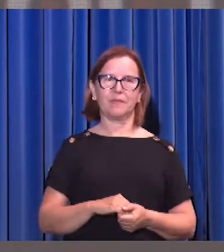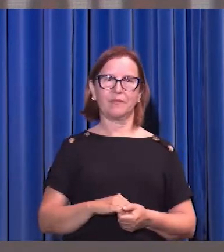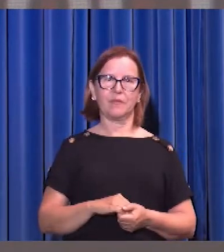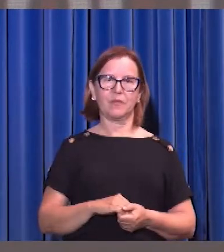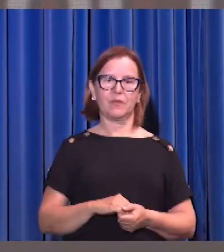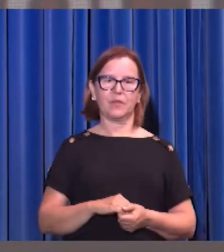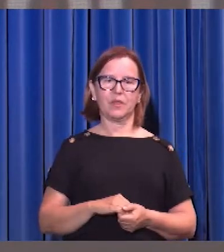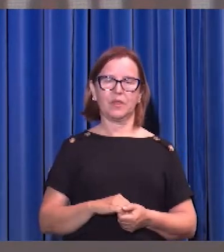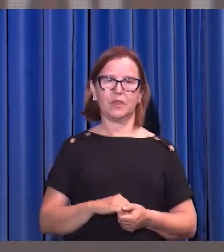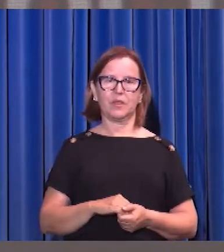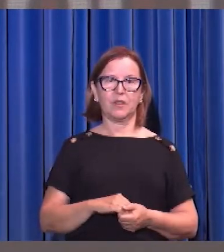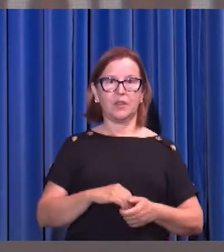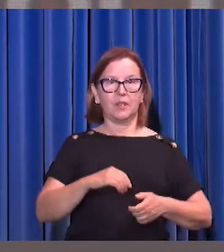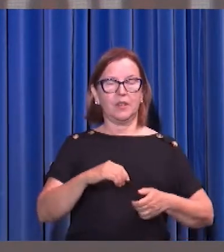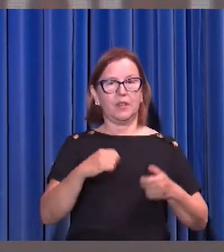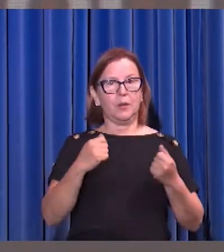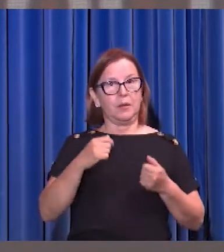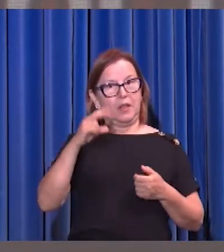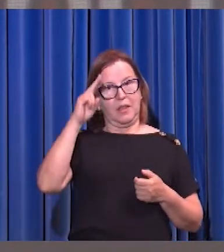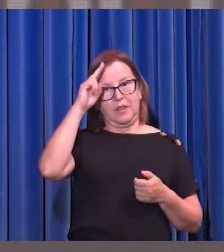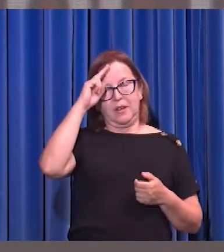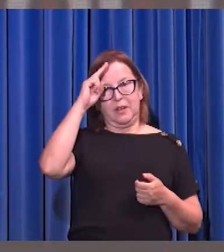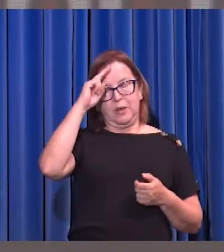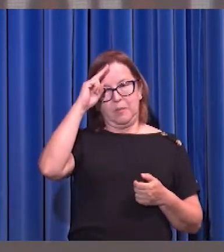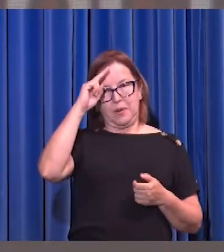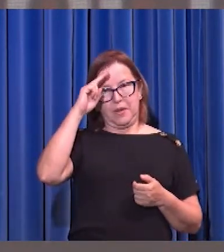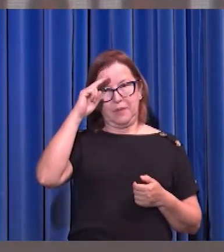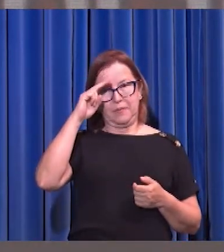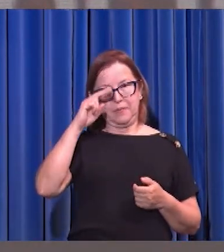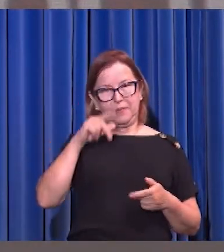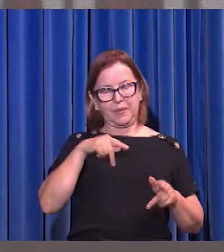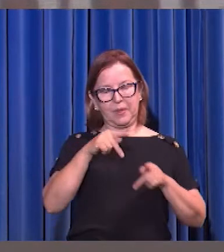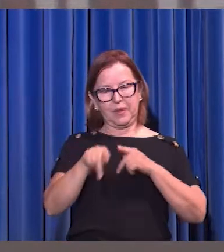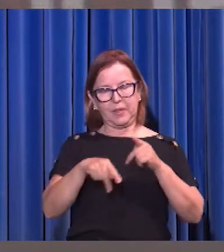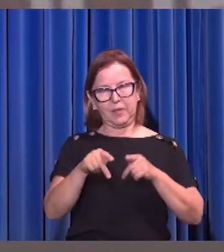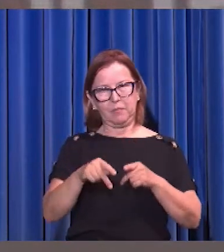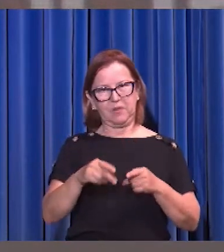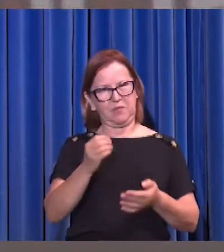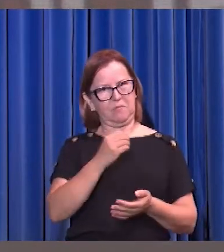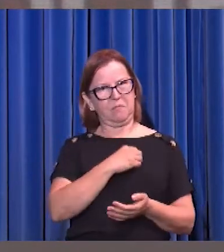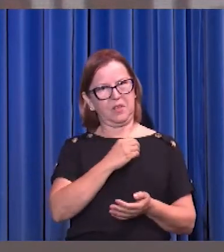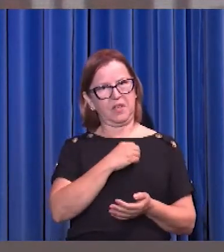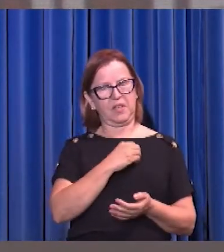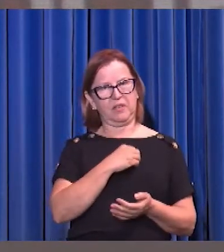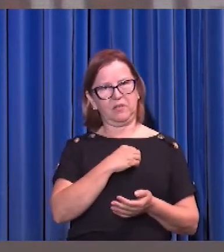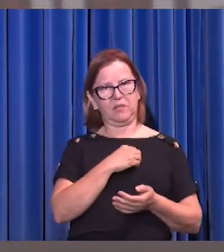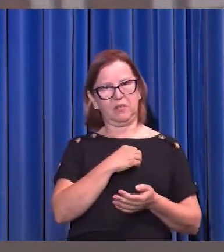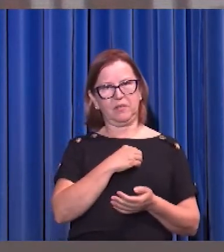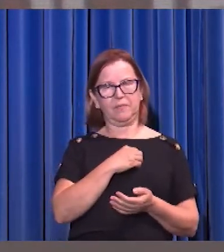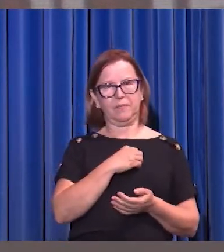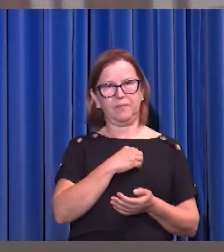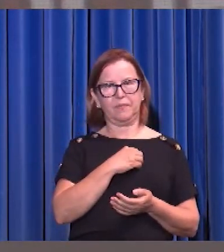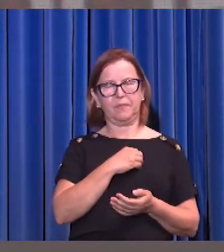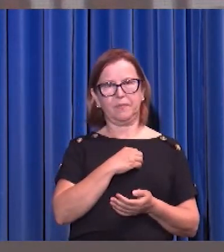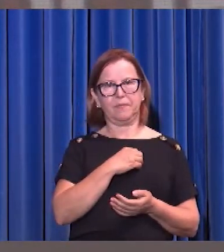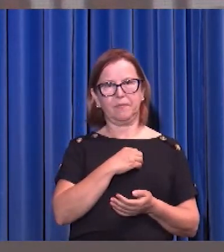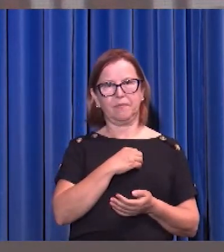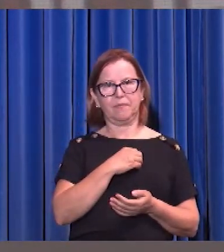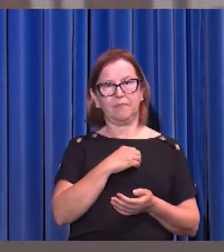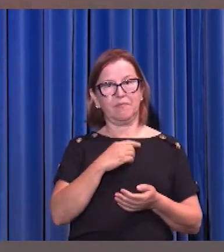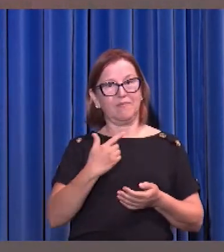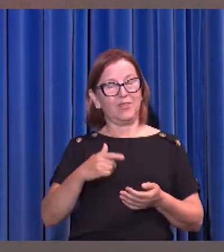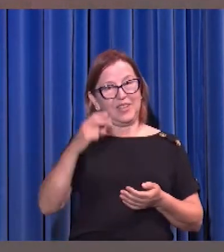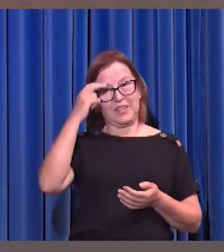nós temos que lembrar o seguinte: a humanidade caída, ela não é capaz de receber